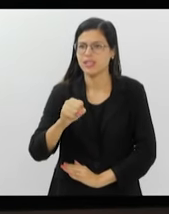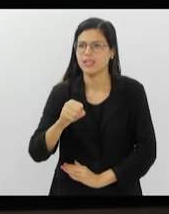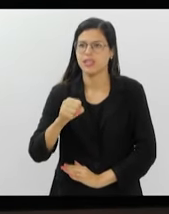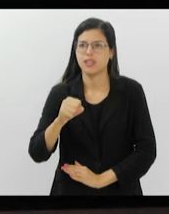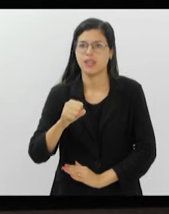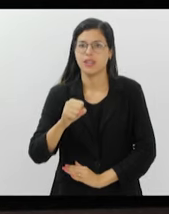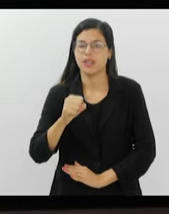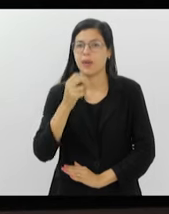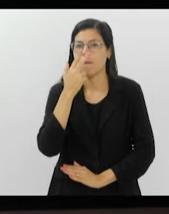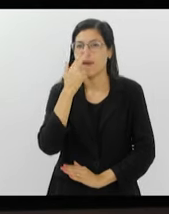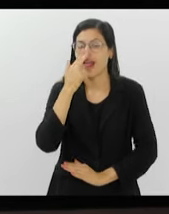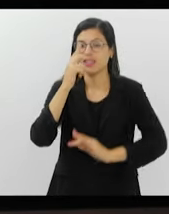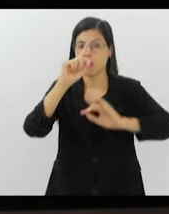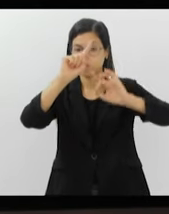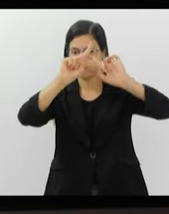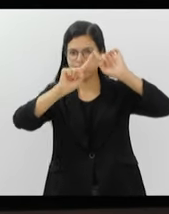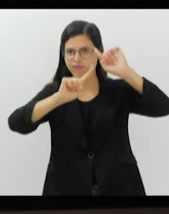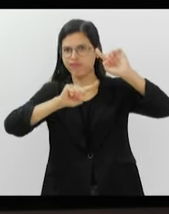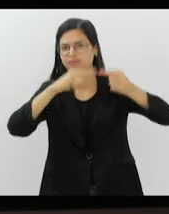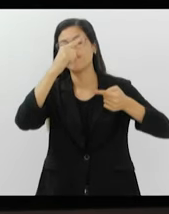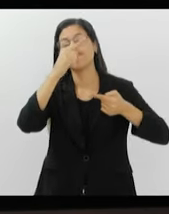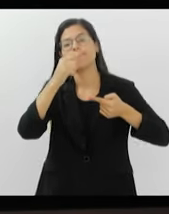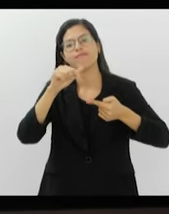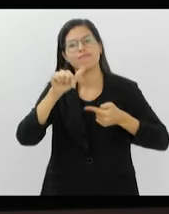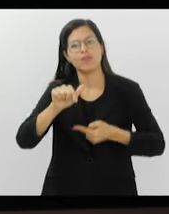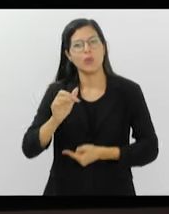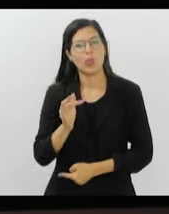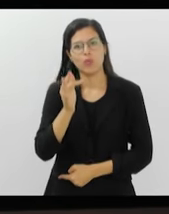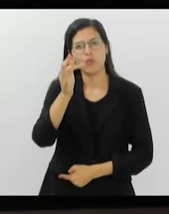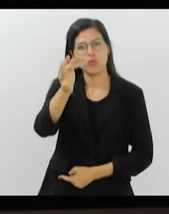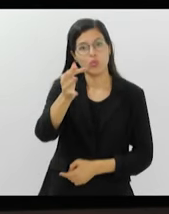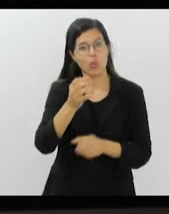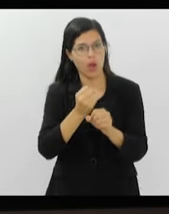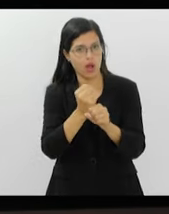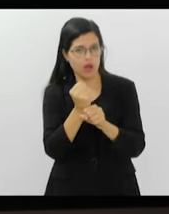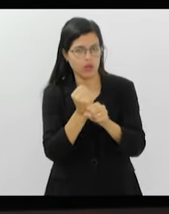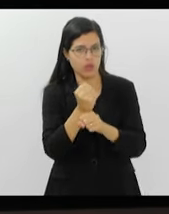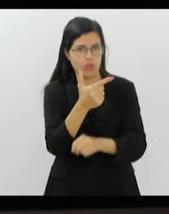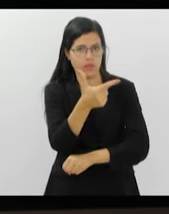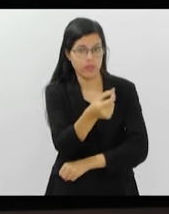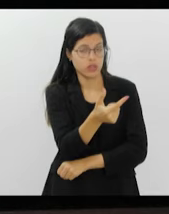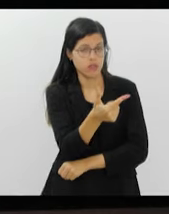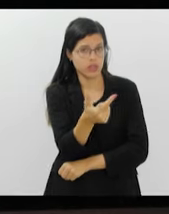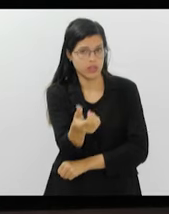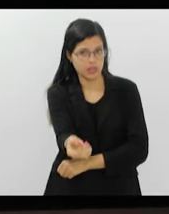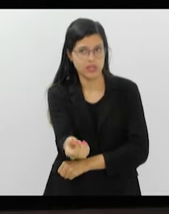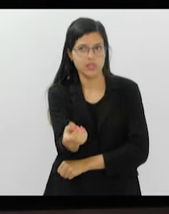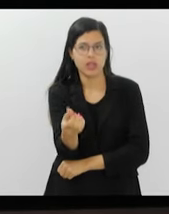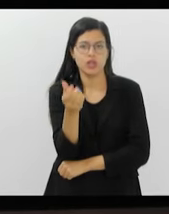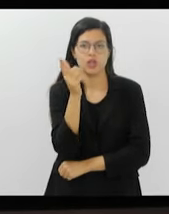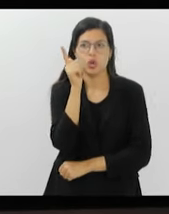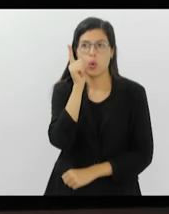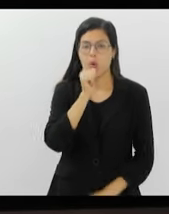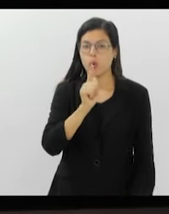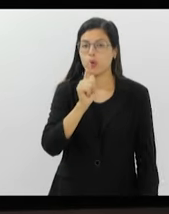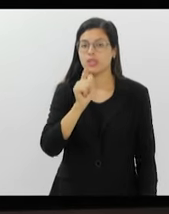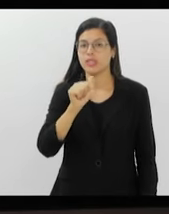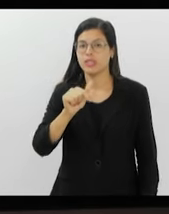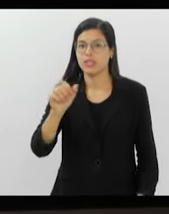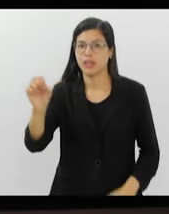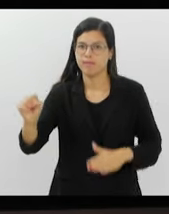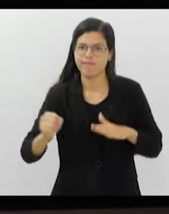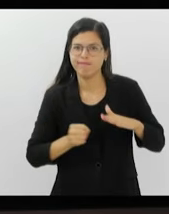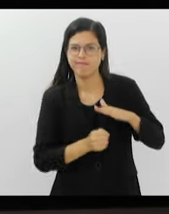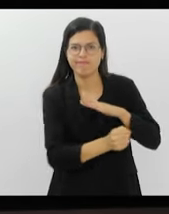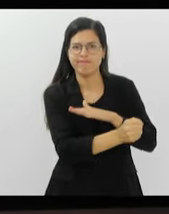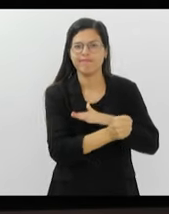mola propulsora para que a gente possa em 2026 reconduzir alguém de benem para dentro do Palácio do